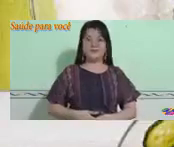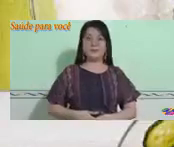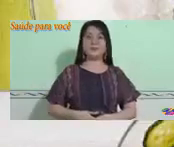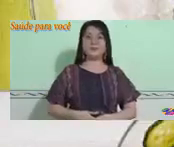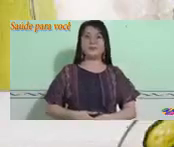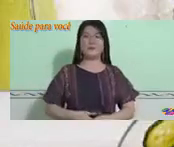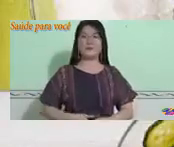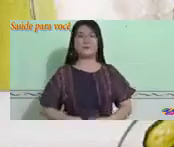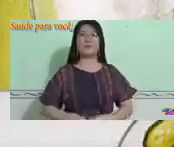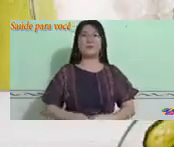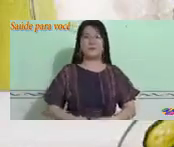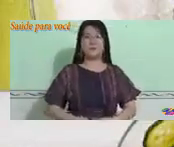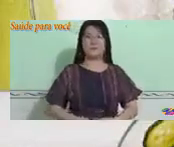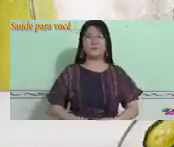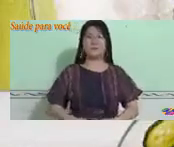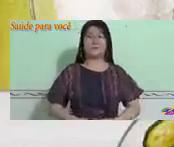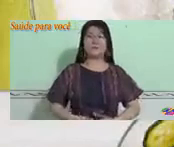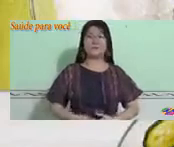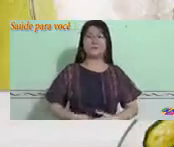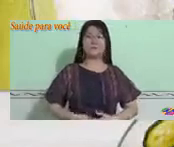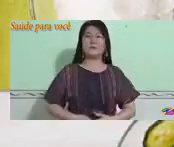USBASEINASALTERRACCDOTUSDOCICLO menstrua